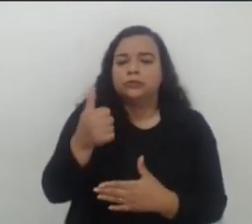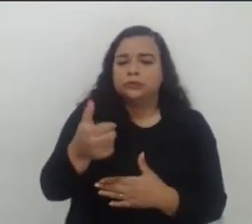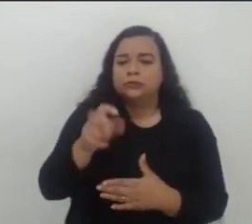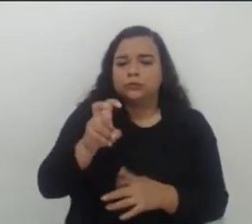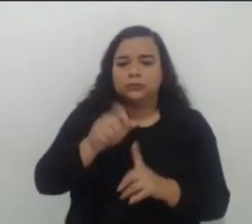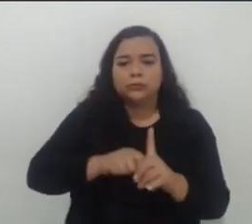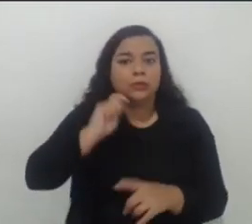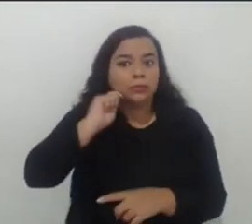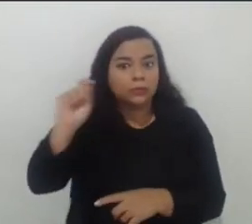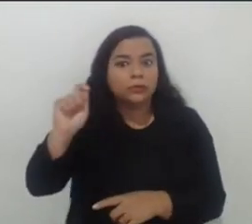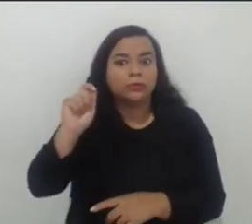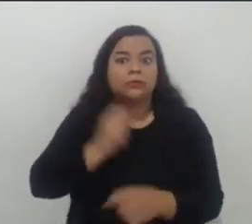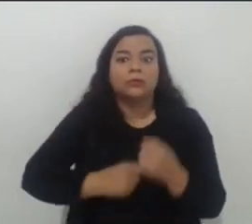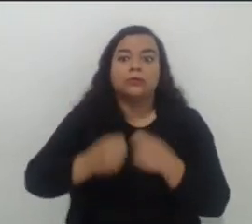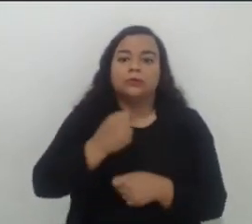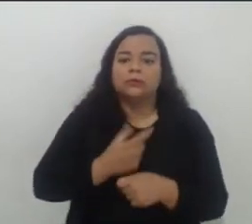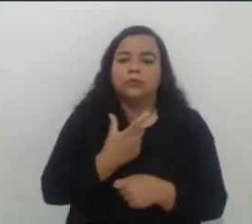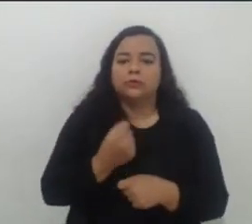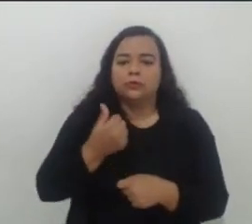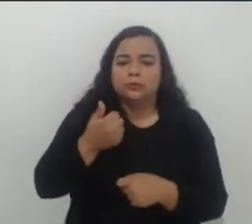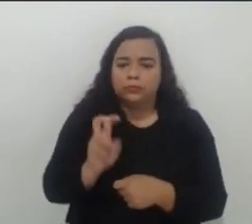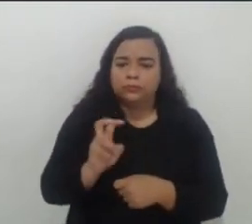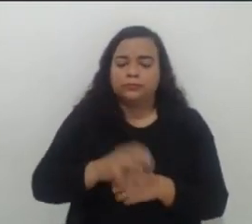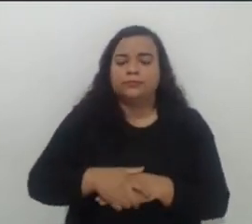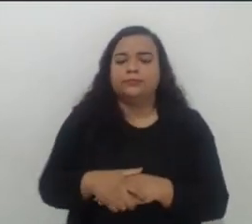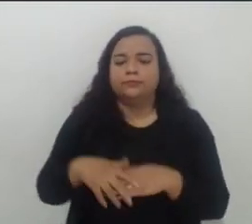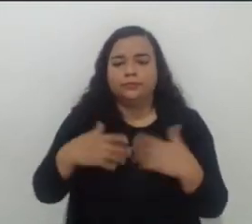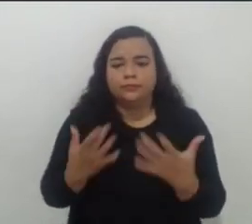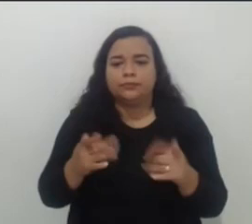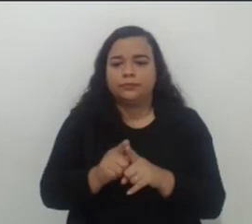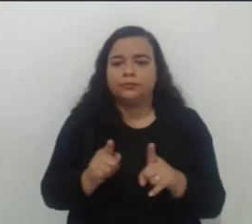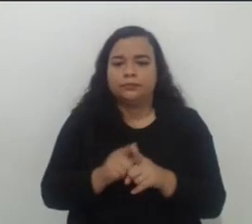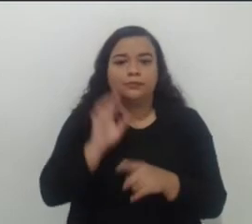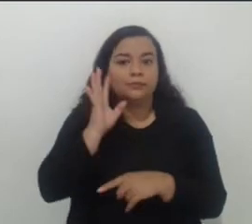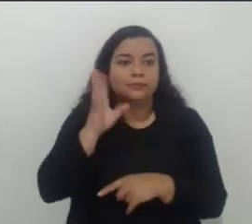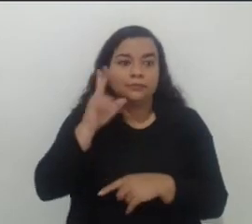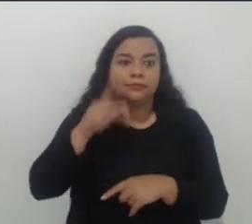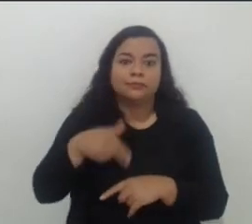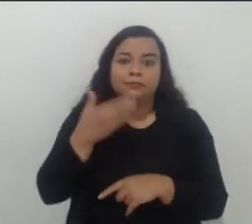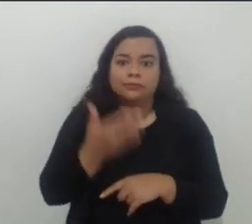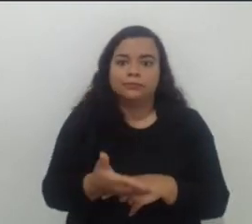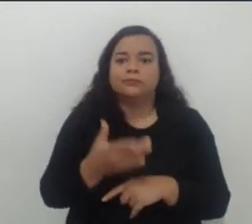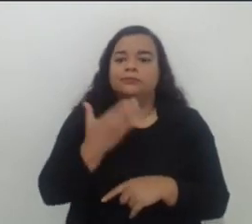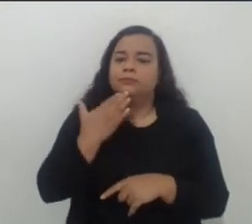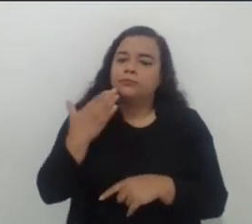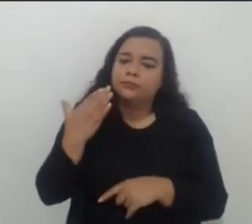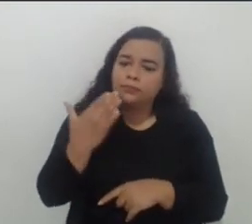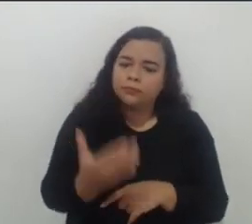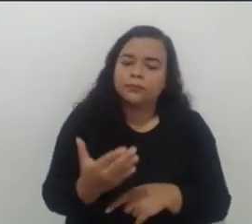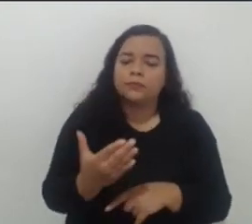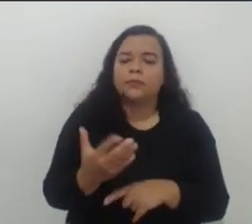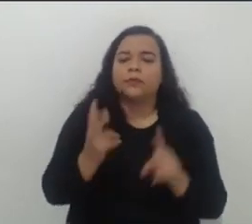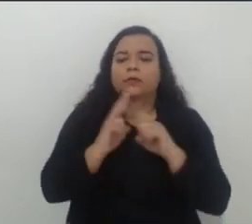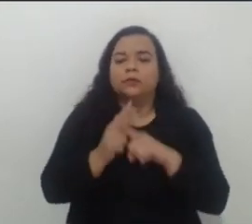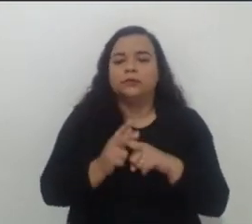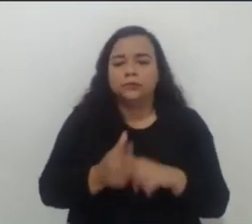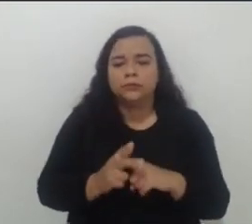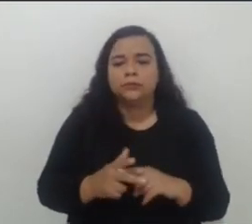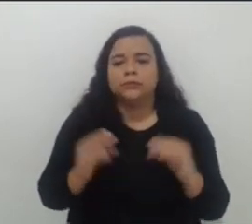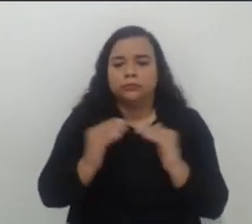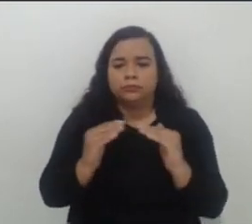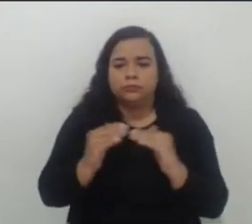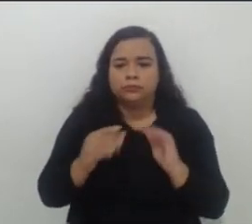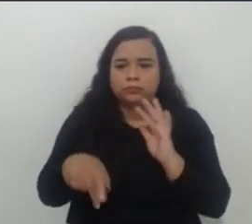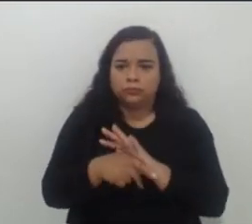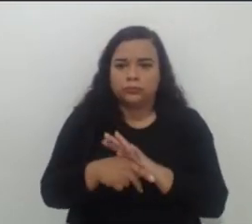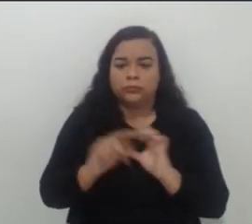2015. E com base nesse argumento, requerem a rescisão do acordo com a